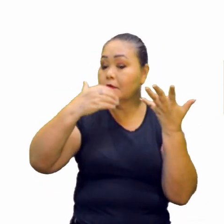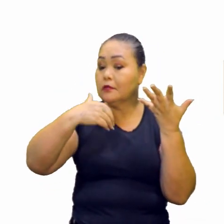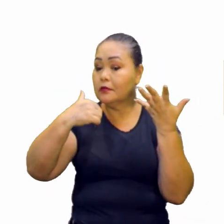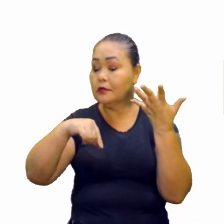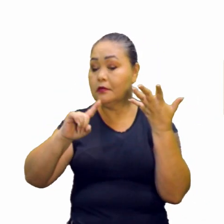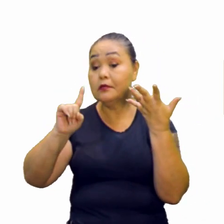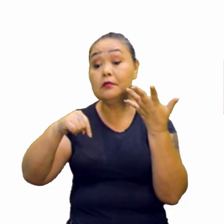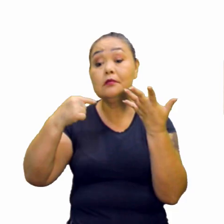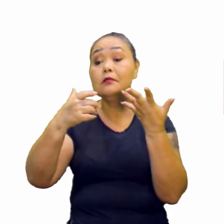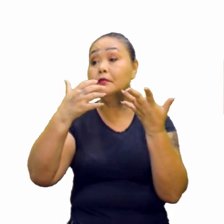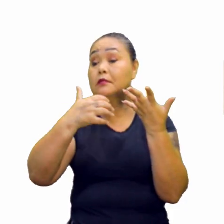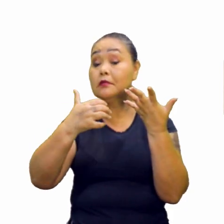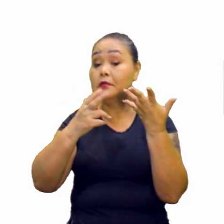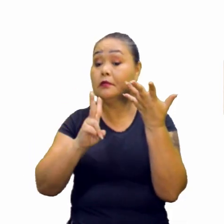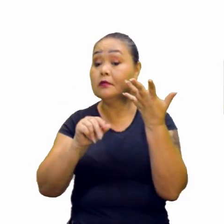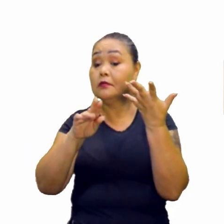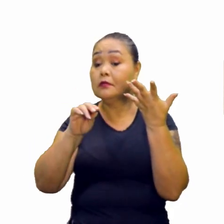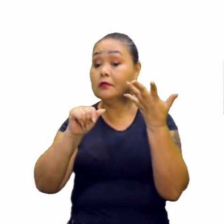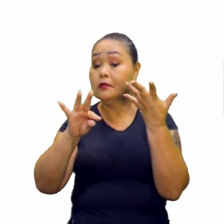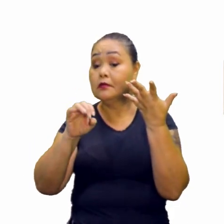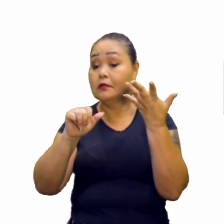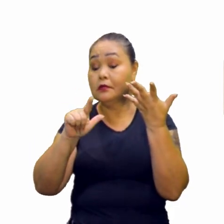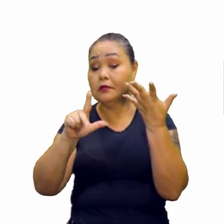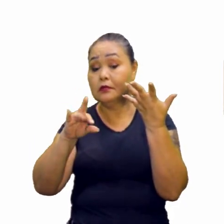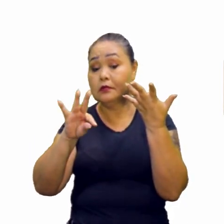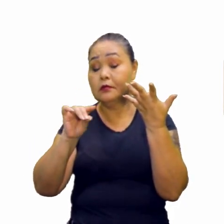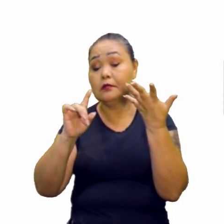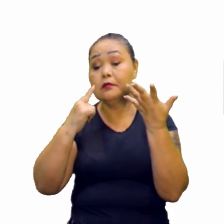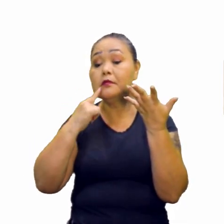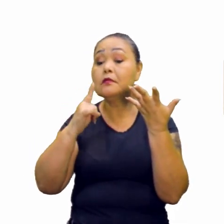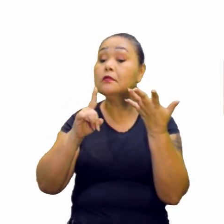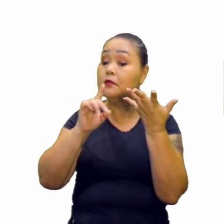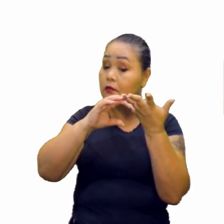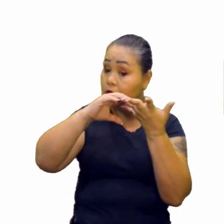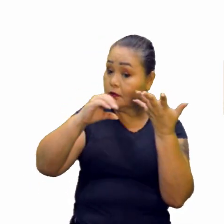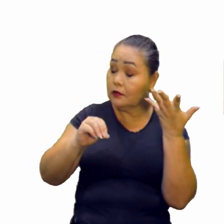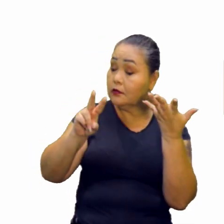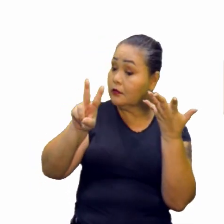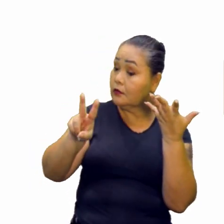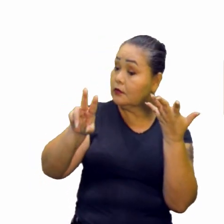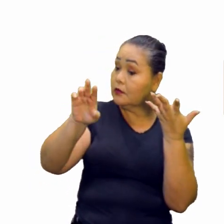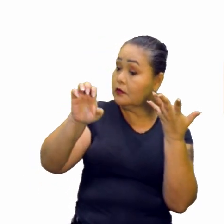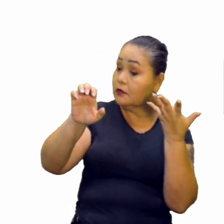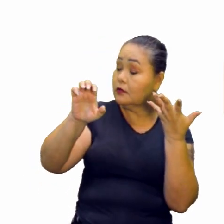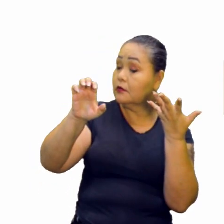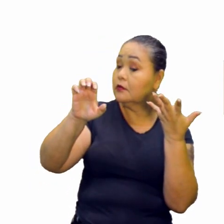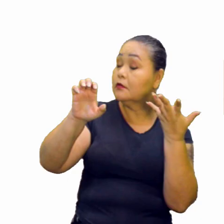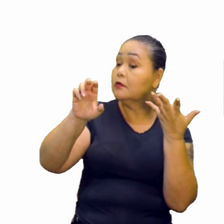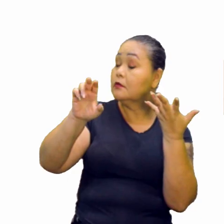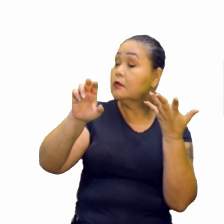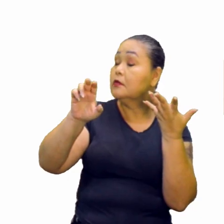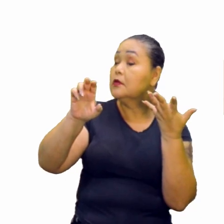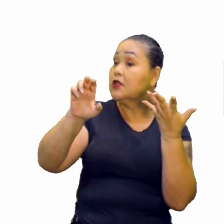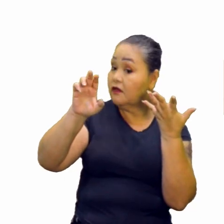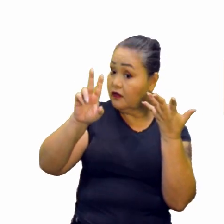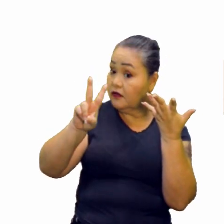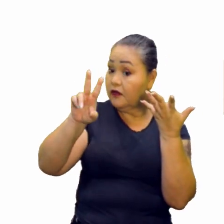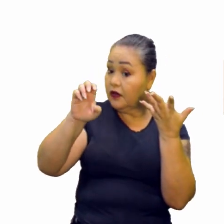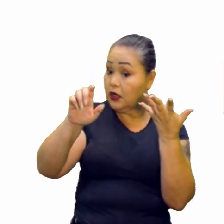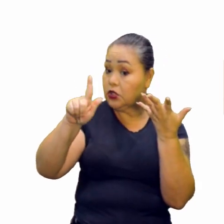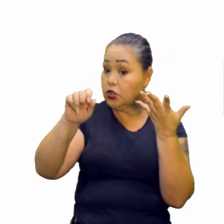ramos vegetativos, o ramo vegetativo, ele direciona todos os nutrientes que